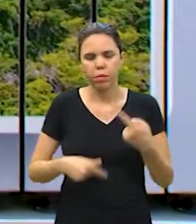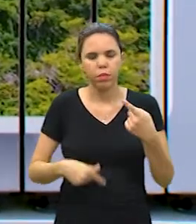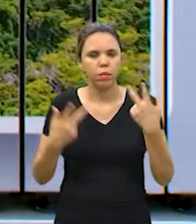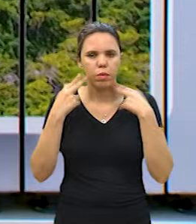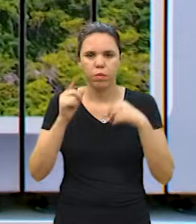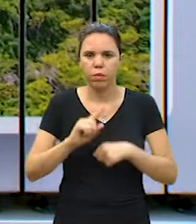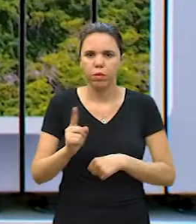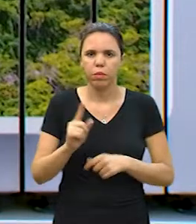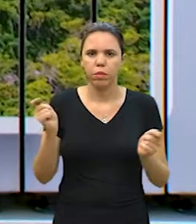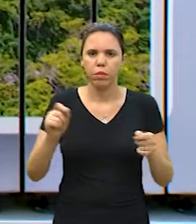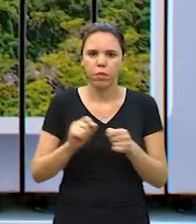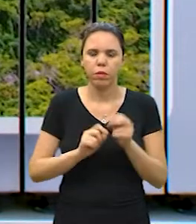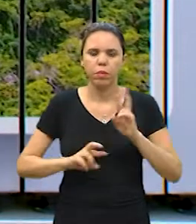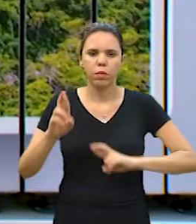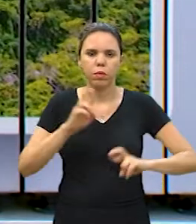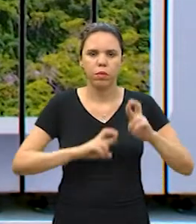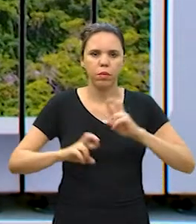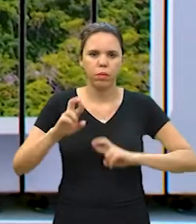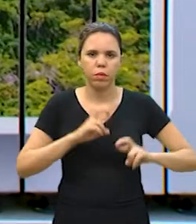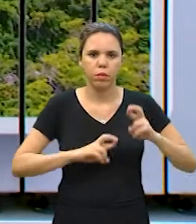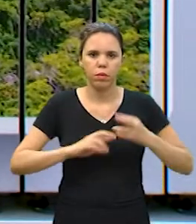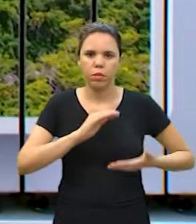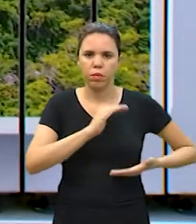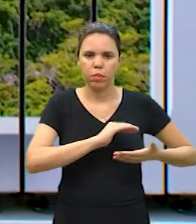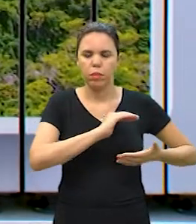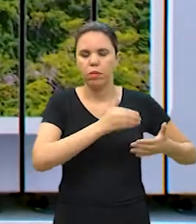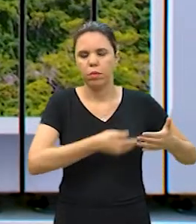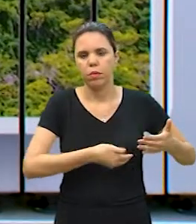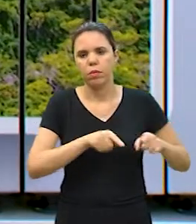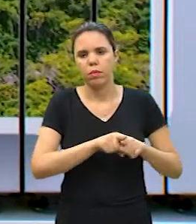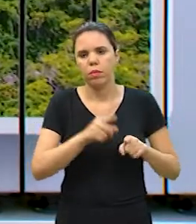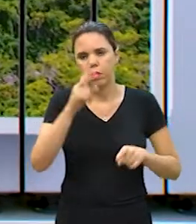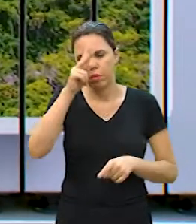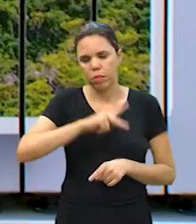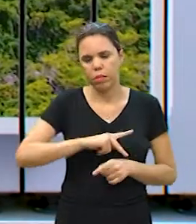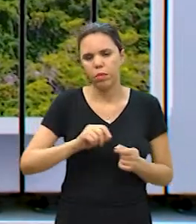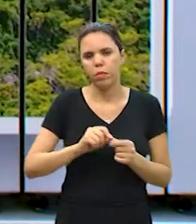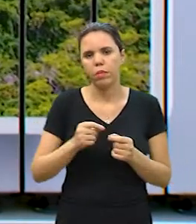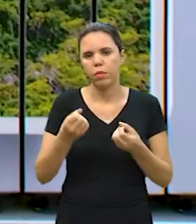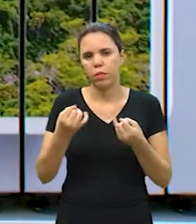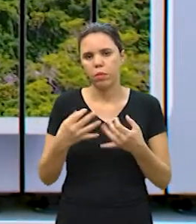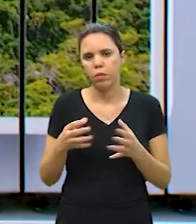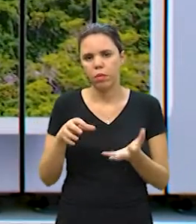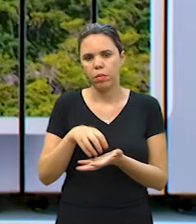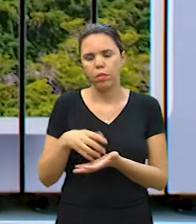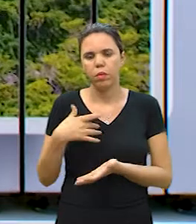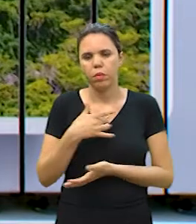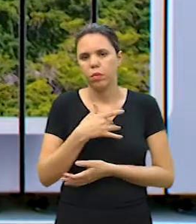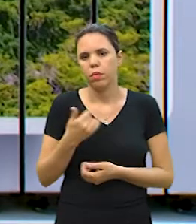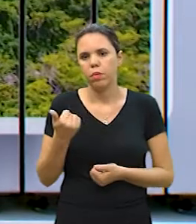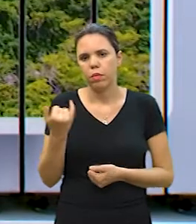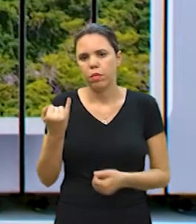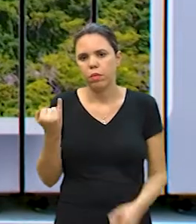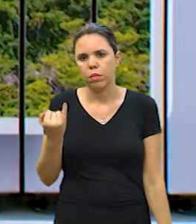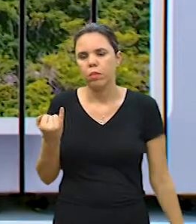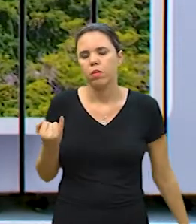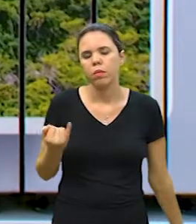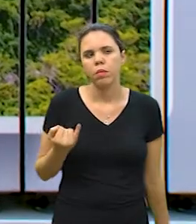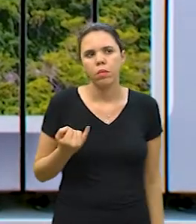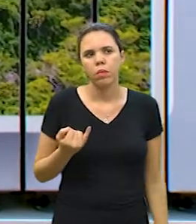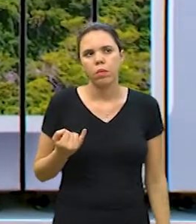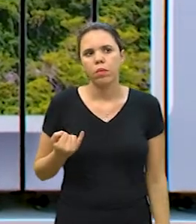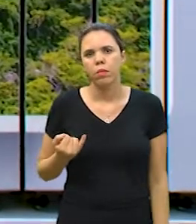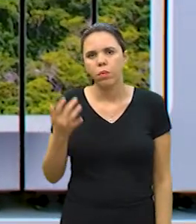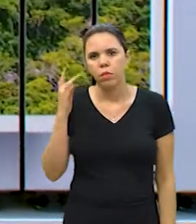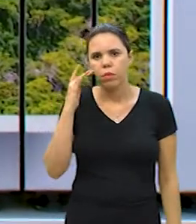normais no seu corpo, possa fazer o autoexame, e nesse sentido o agente comunitário de saúde é super importante. Né?